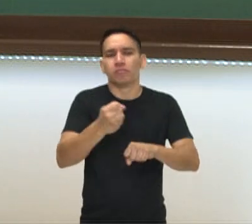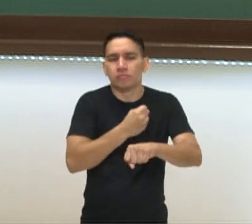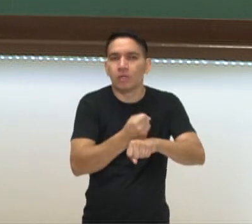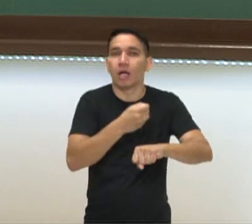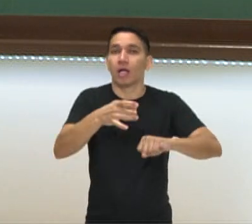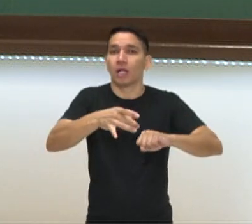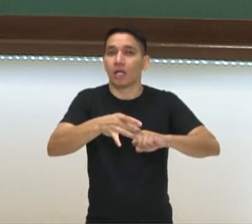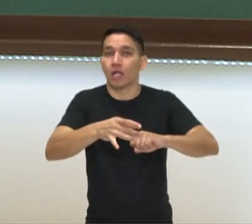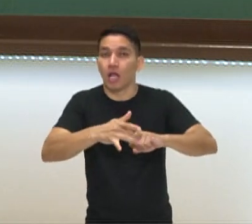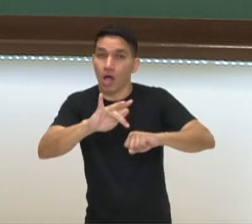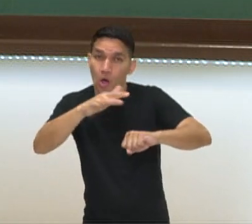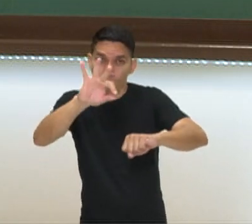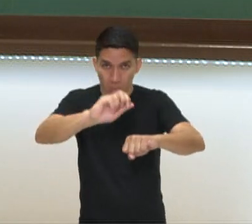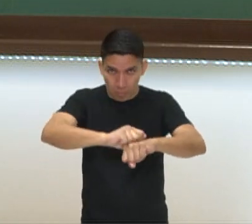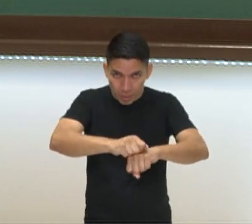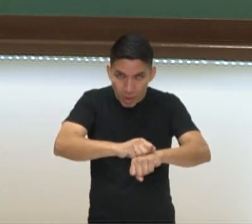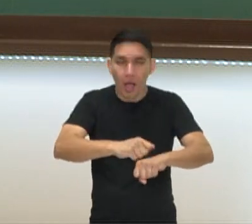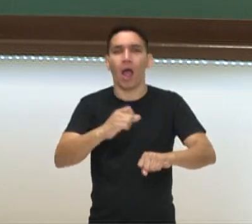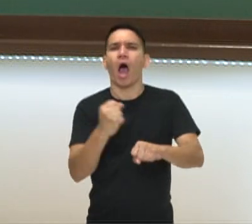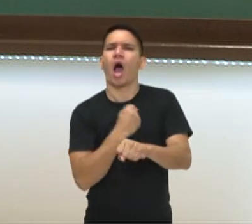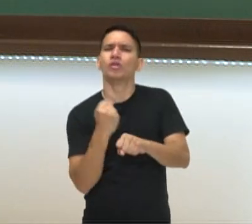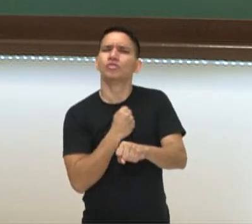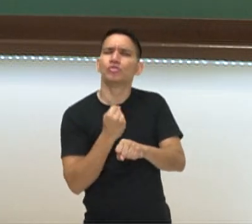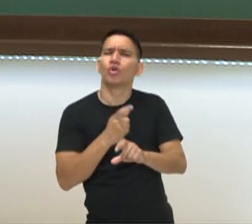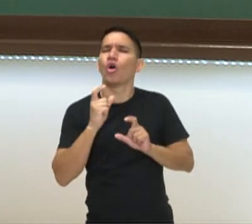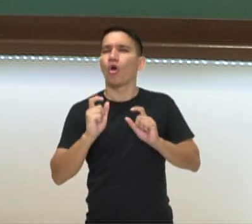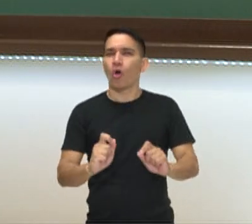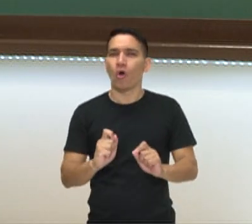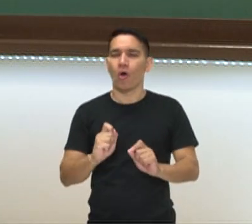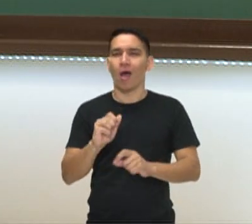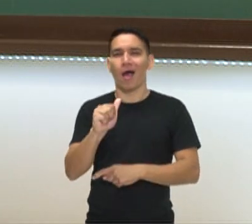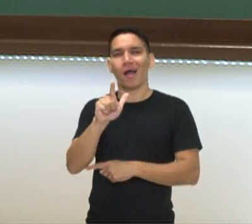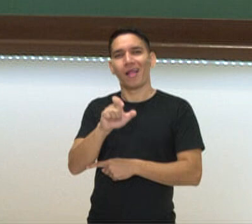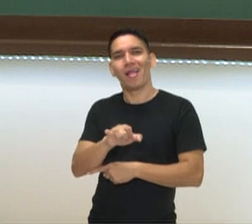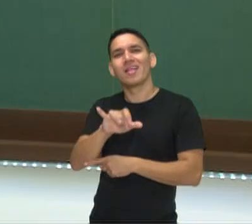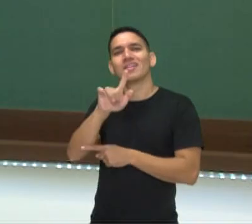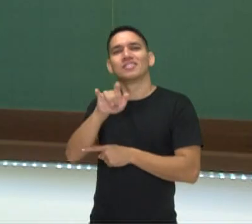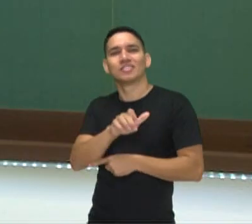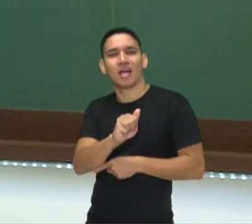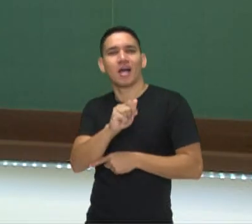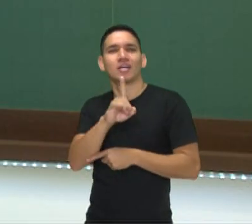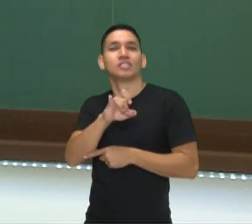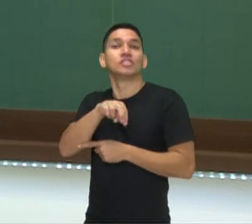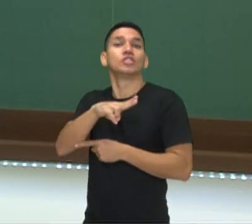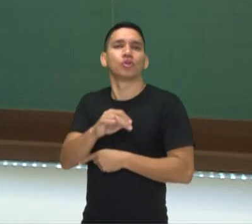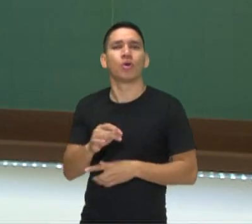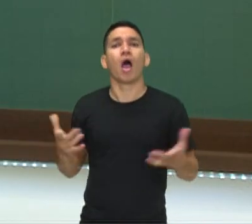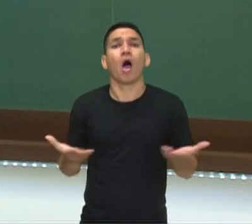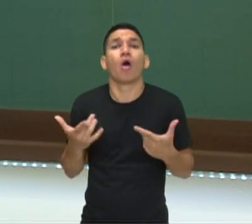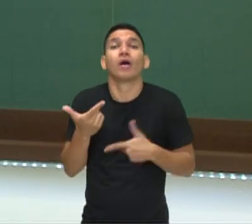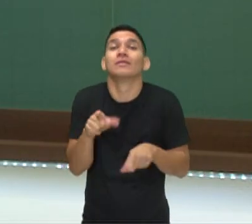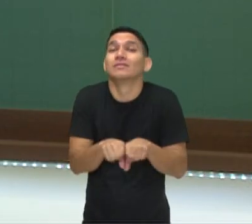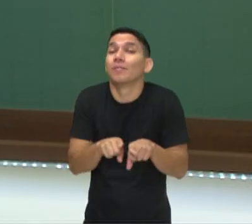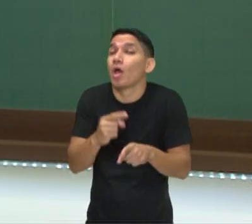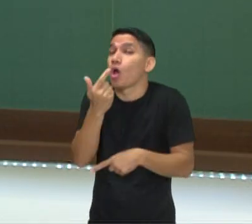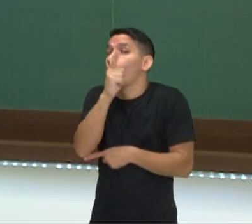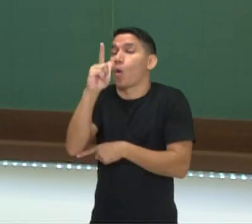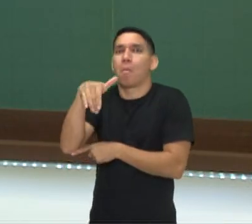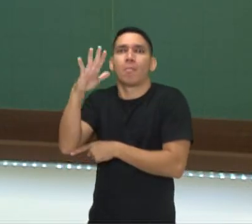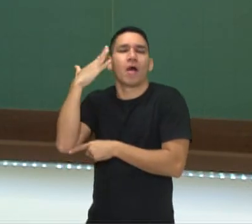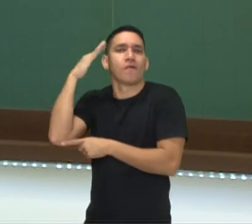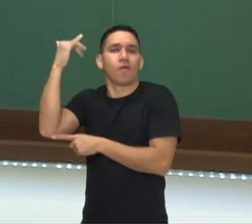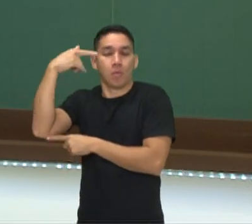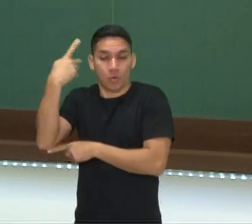mãos do Aleijadinho, grande artista brasileiro. E agora vamos falar de uns lugares sagrados, enfim, mais conhecidos do